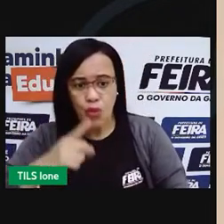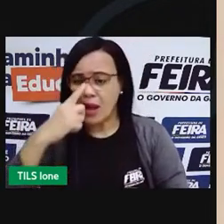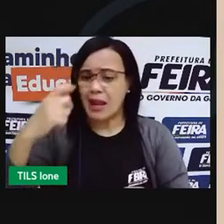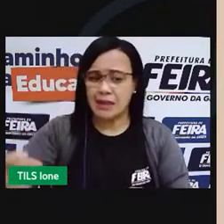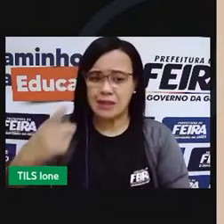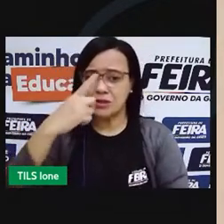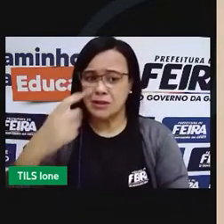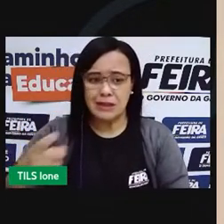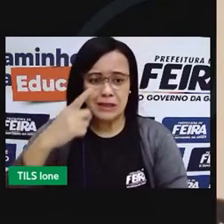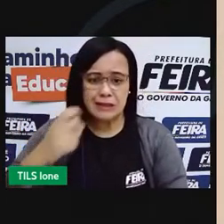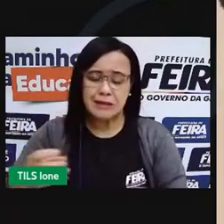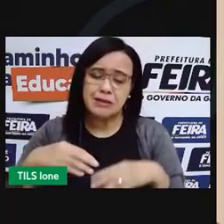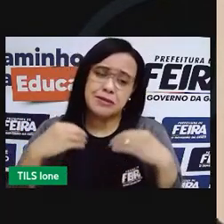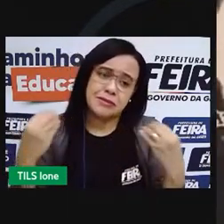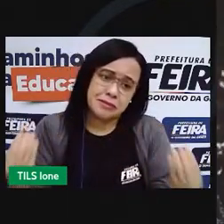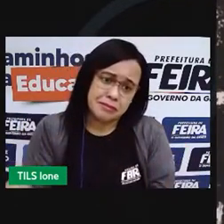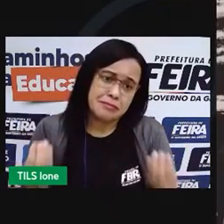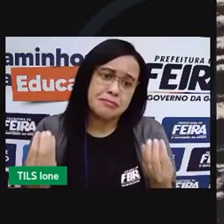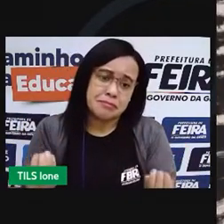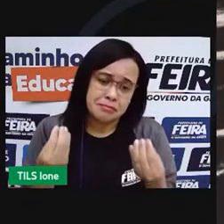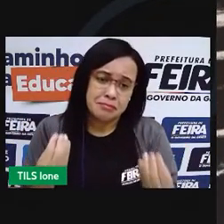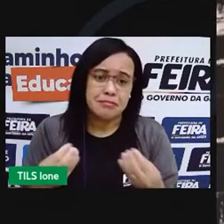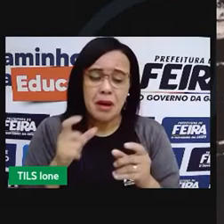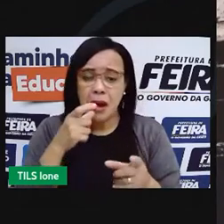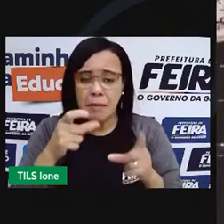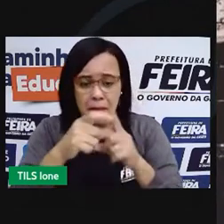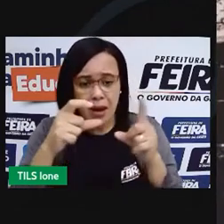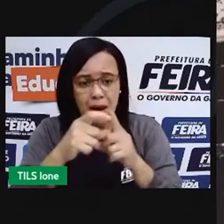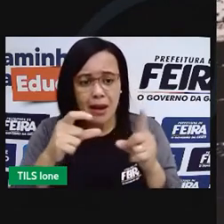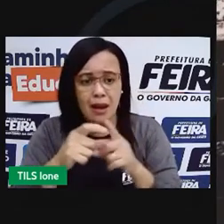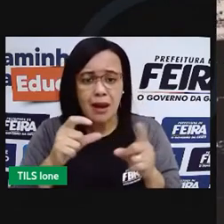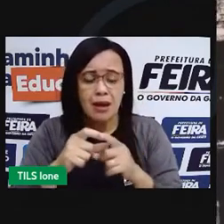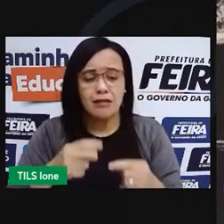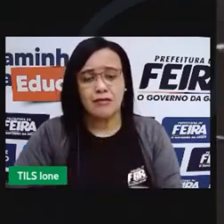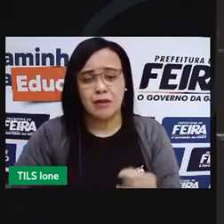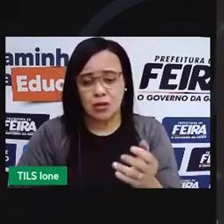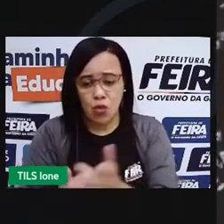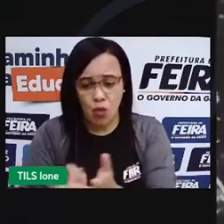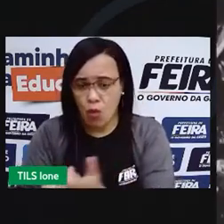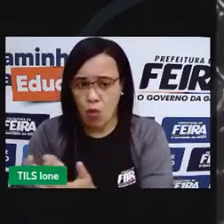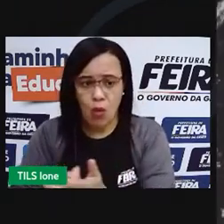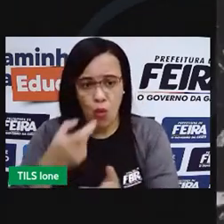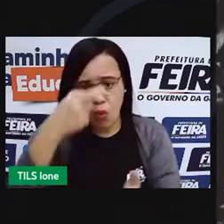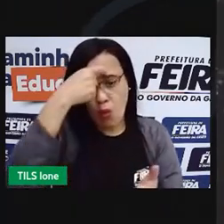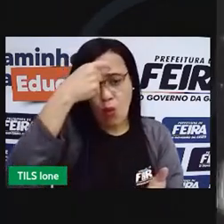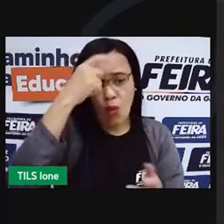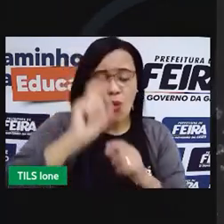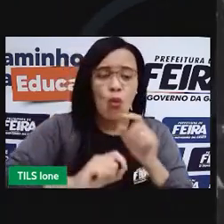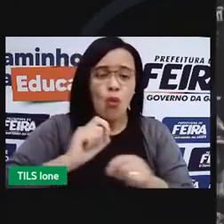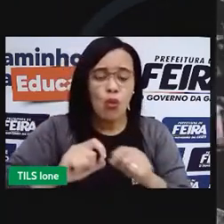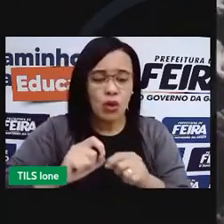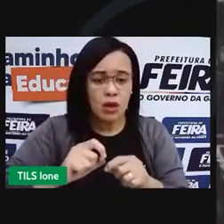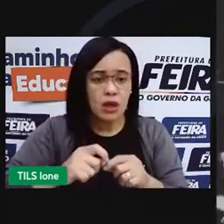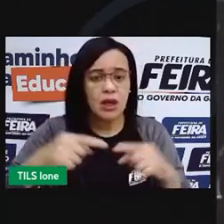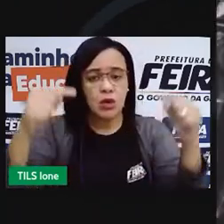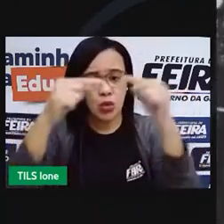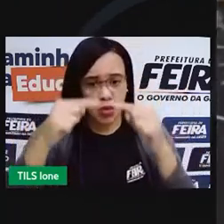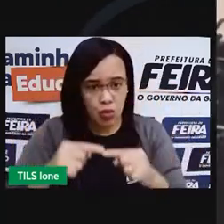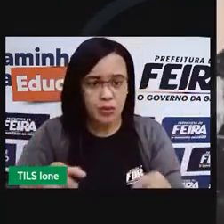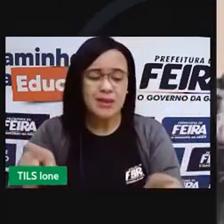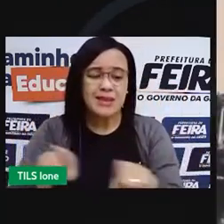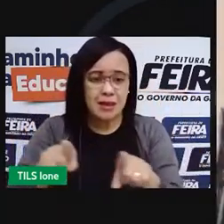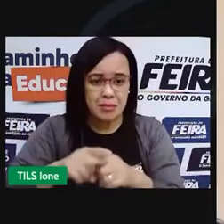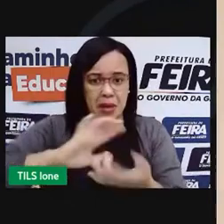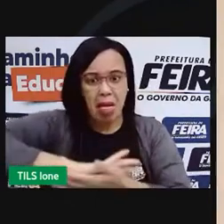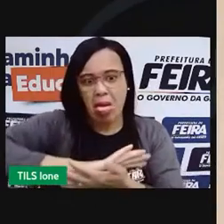Mas a palavra consumir pode também significar destruir. Para manter essa máquina sempre calibrada, estamos esgotando os